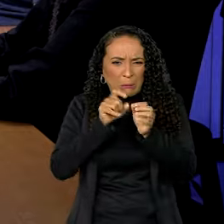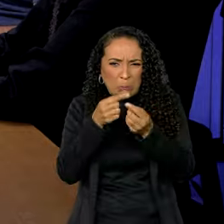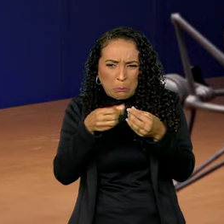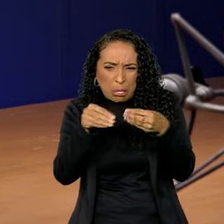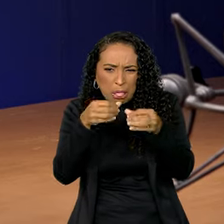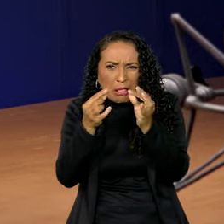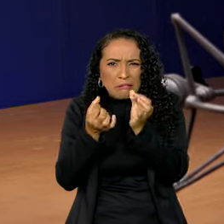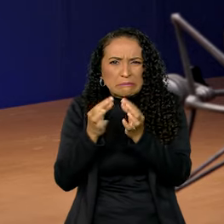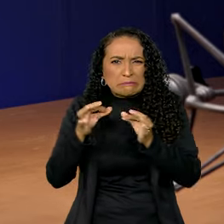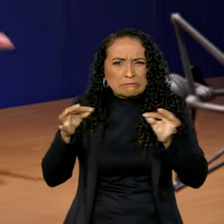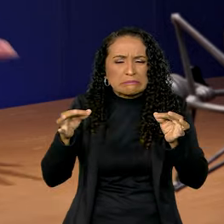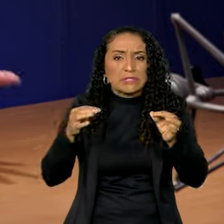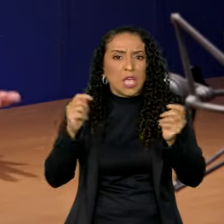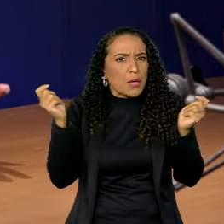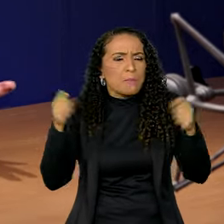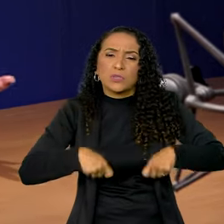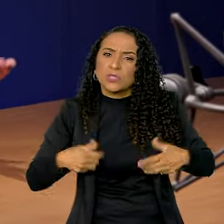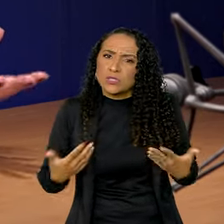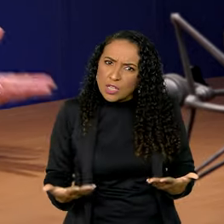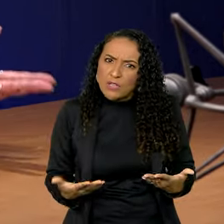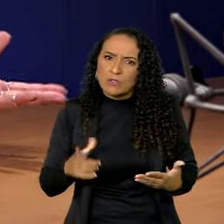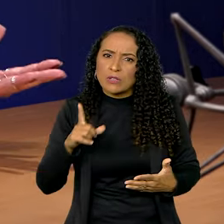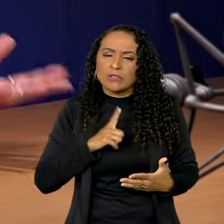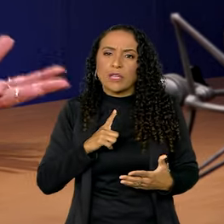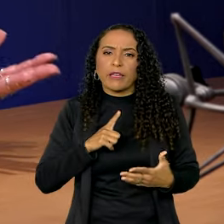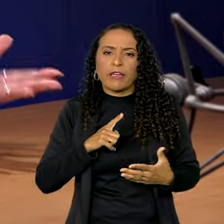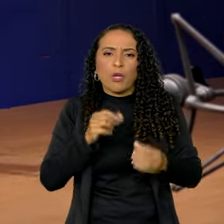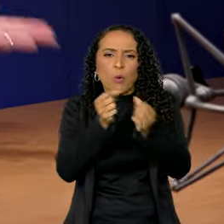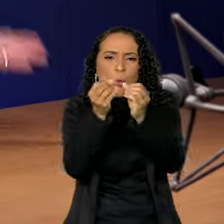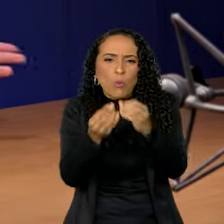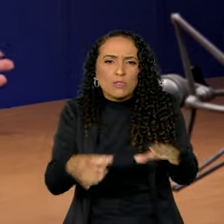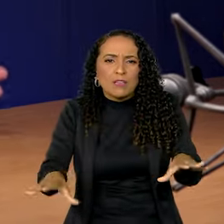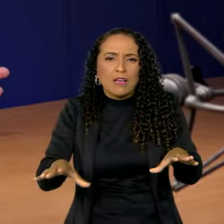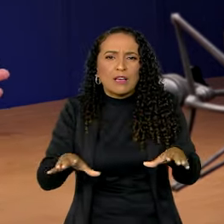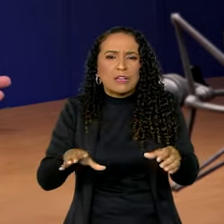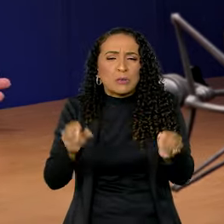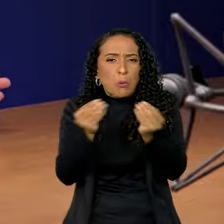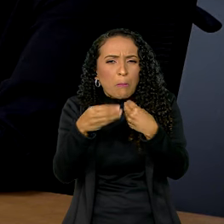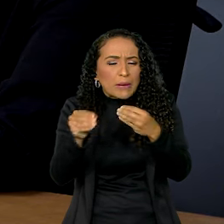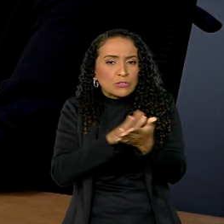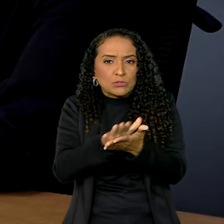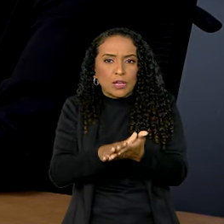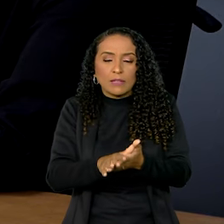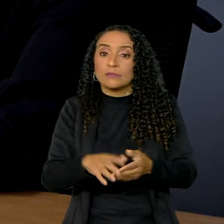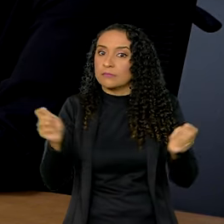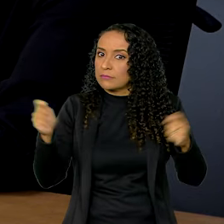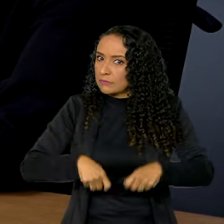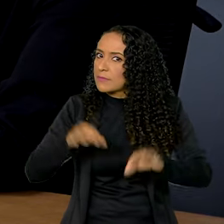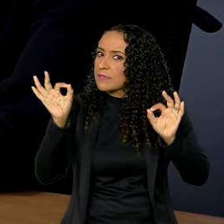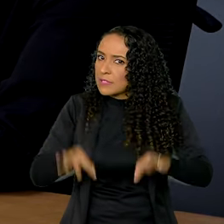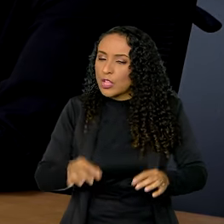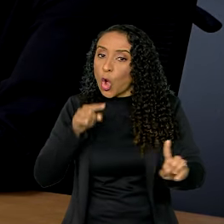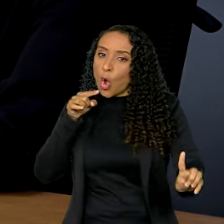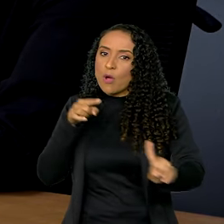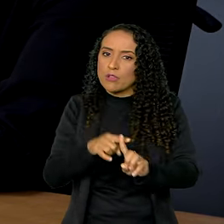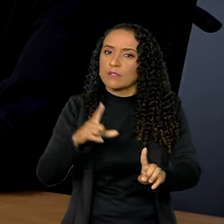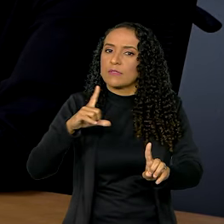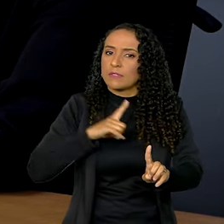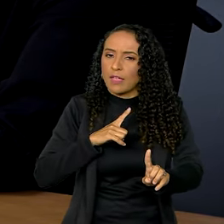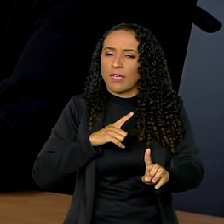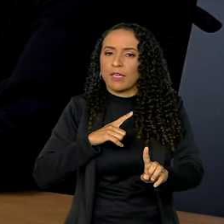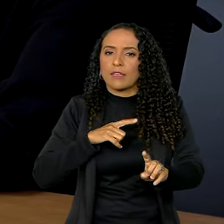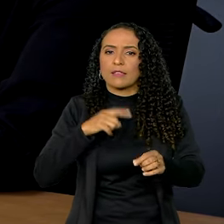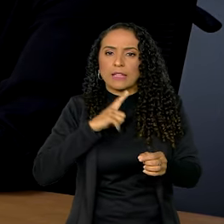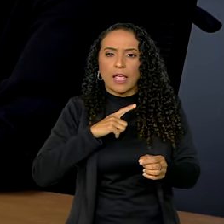microplástico né é possível a gente ter esse oceano sem plástico O que que a gente tem que fazer bom sem dúvida né é uma meta a gente tem isso